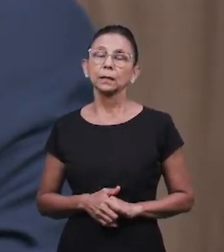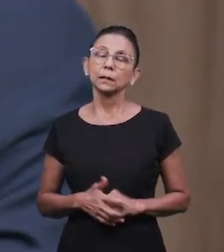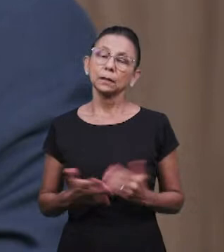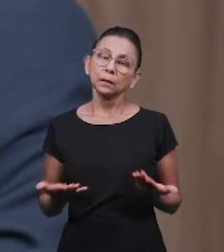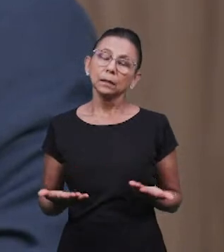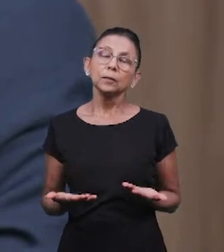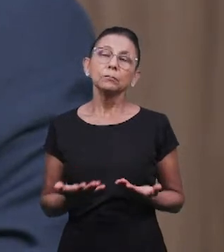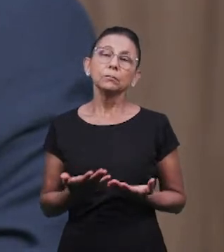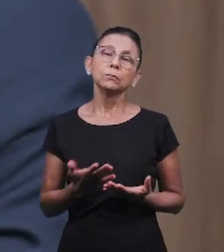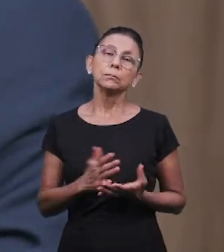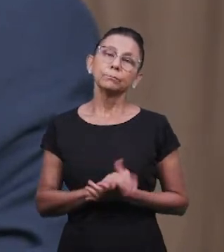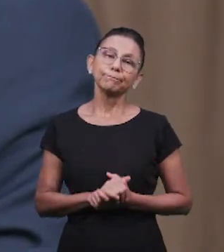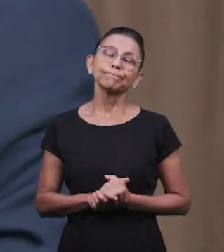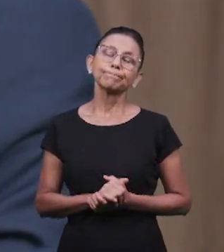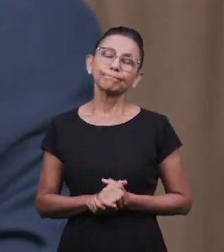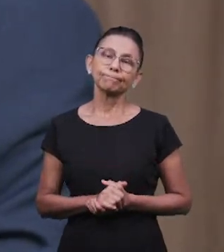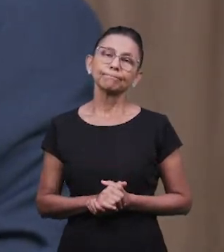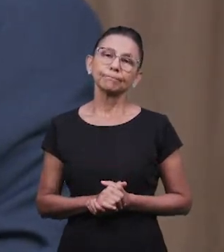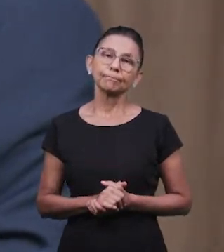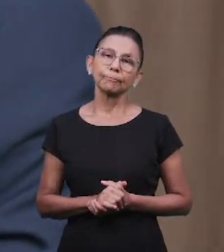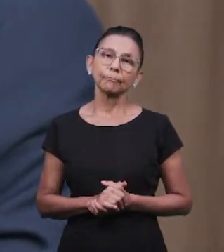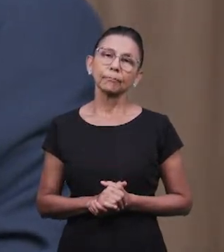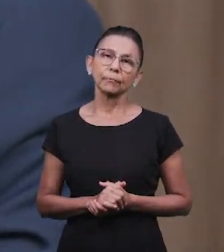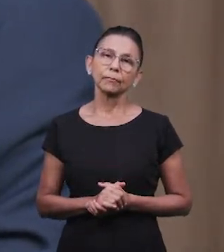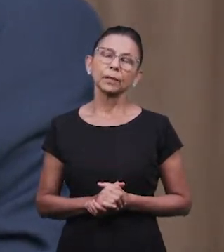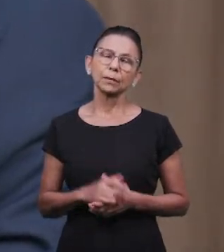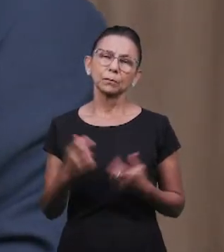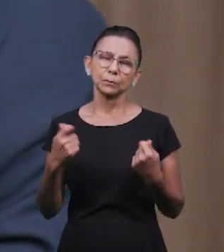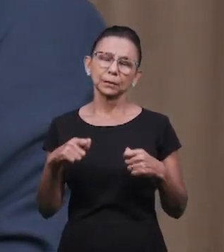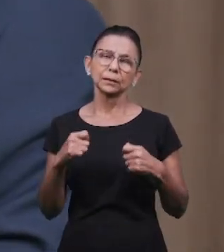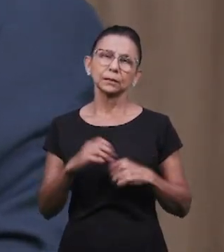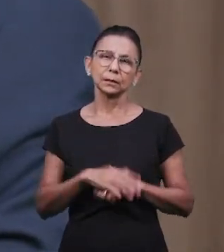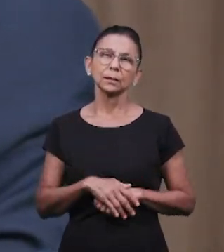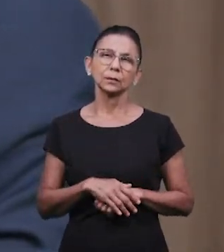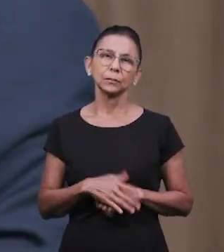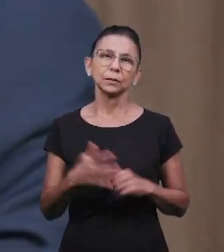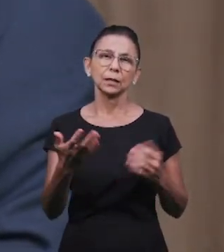de professoras, tudo, de procurar receber as pessoas das diversas